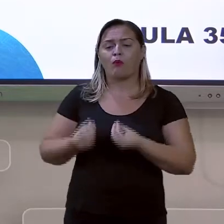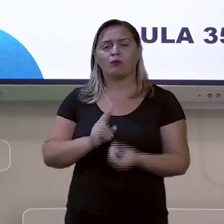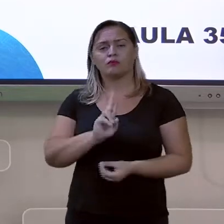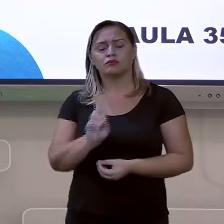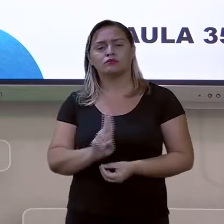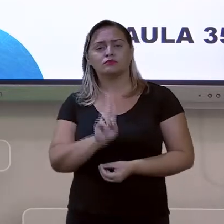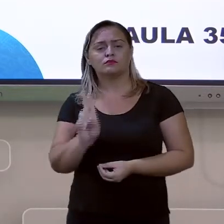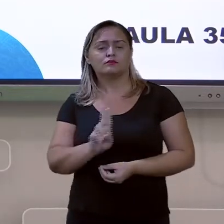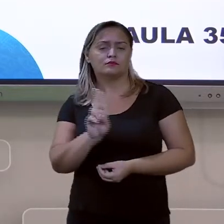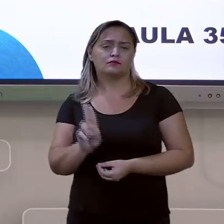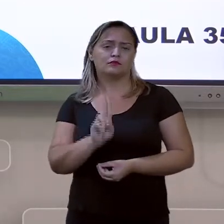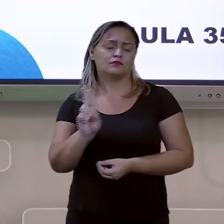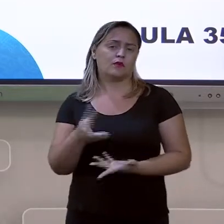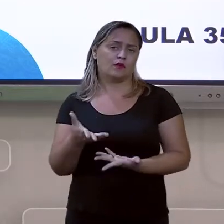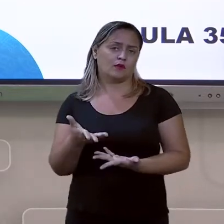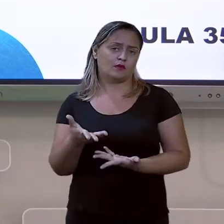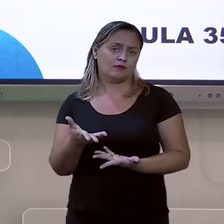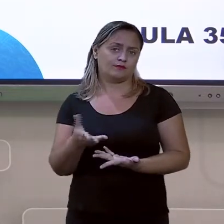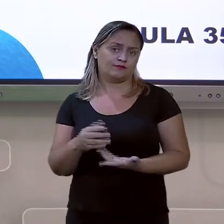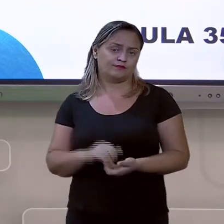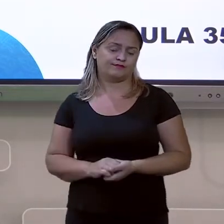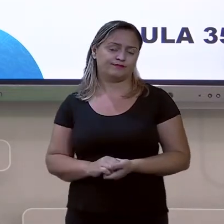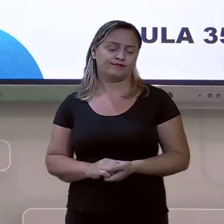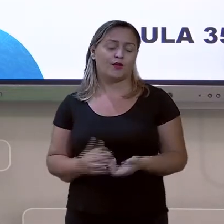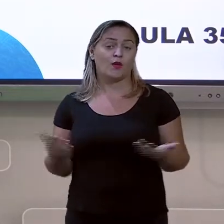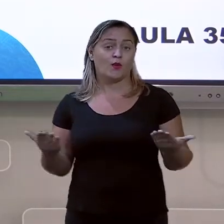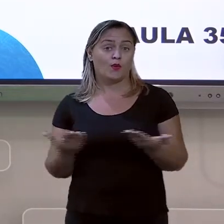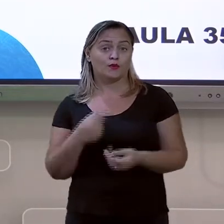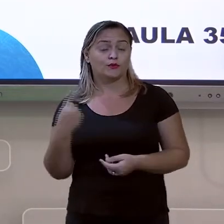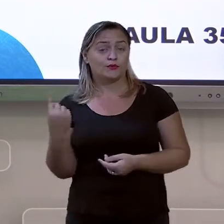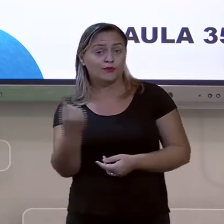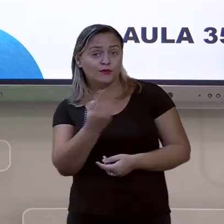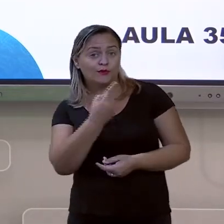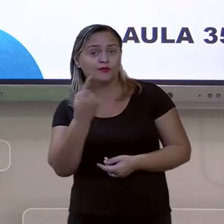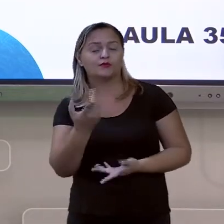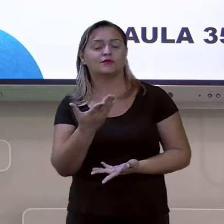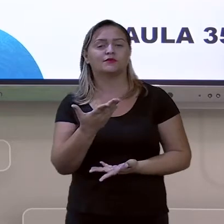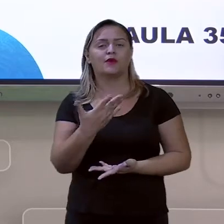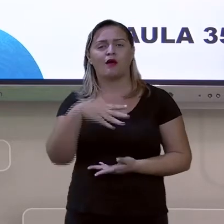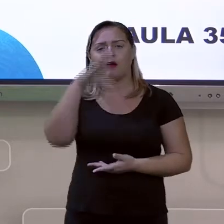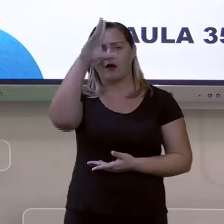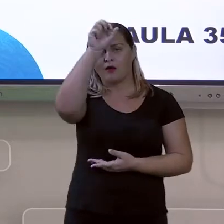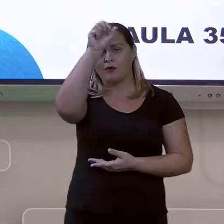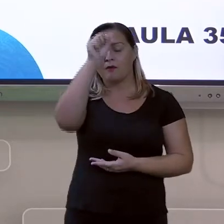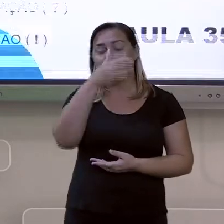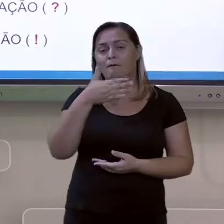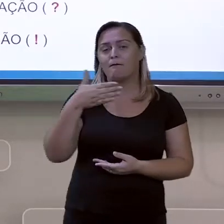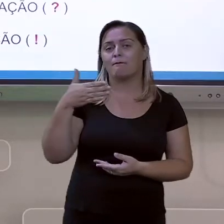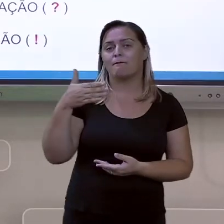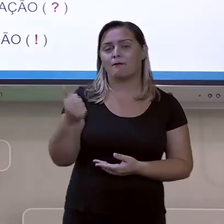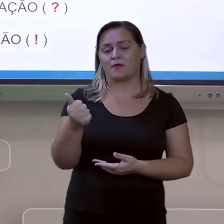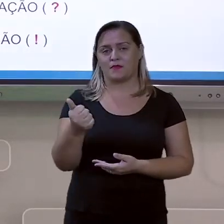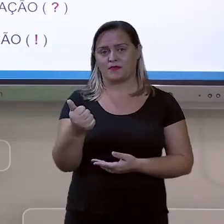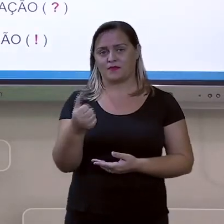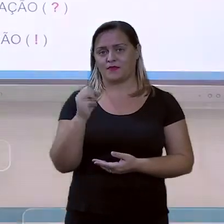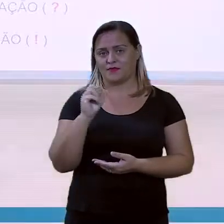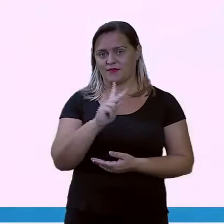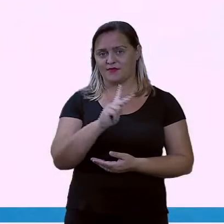meus sinais de pontuação? Vamos compreender um pouco melhor na aula de hoje? Vamos dar